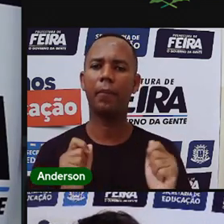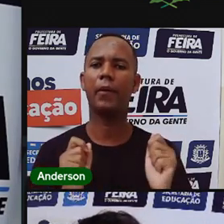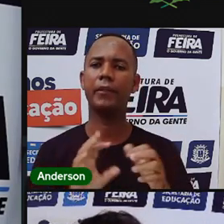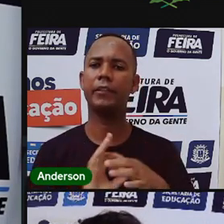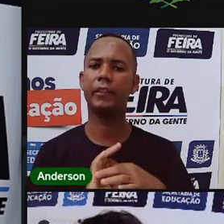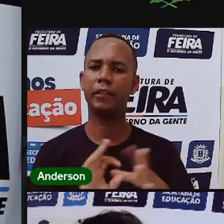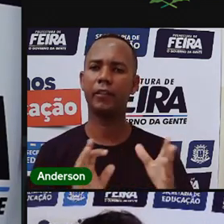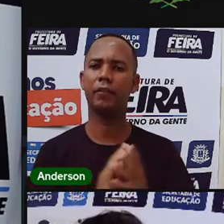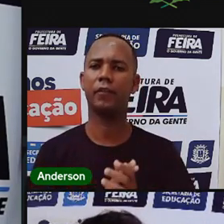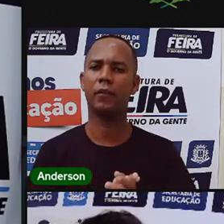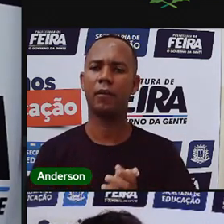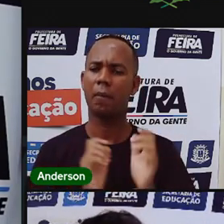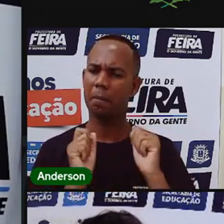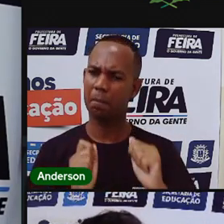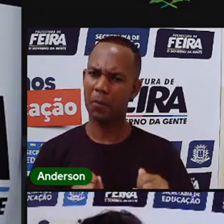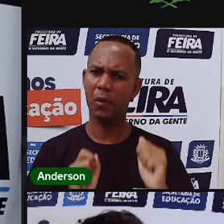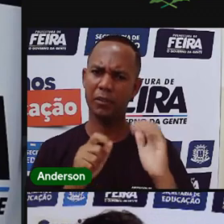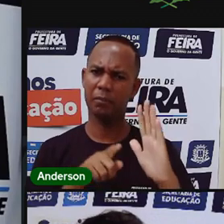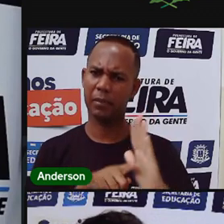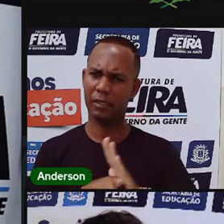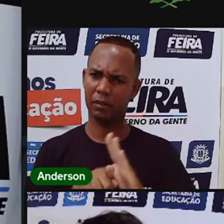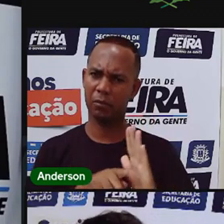Botem aí as perguntinhas.